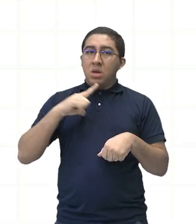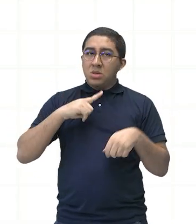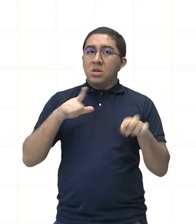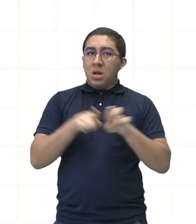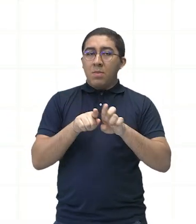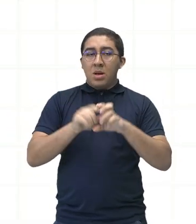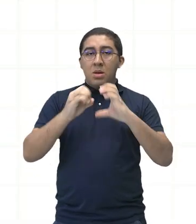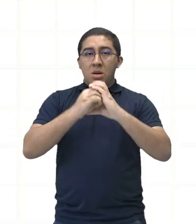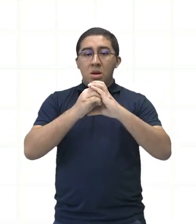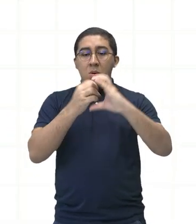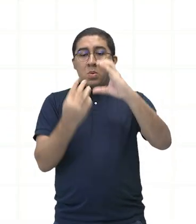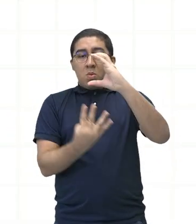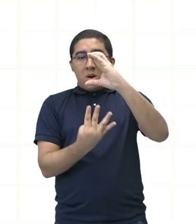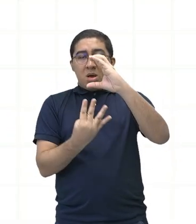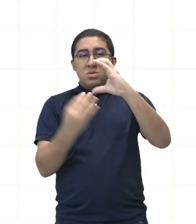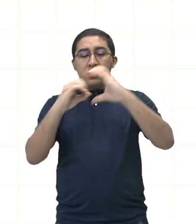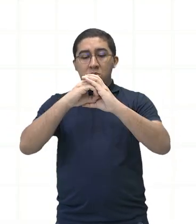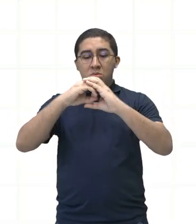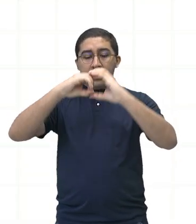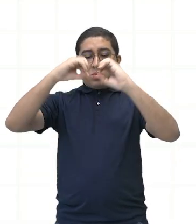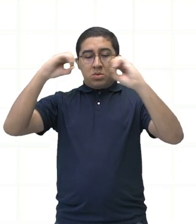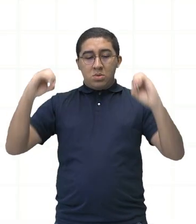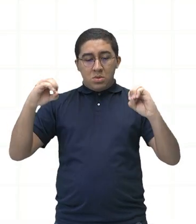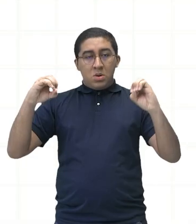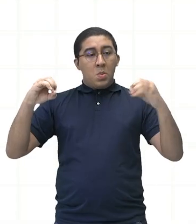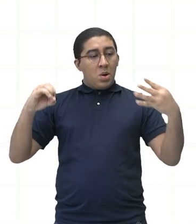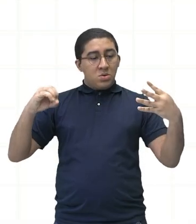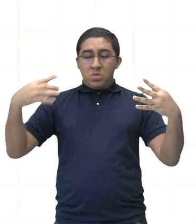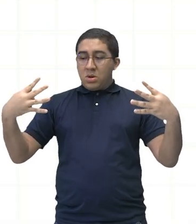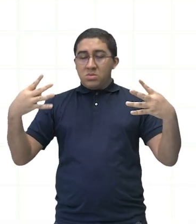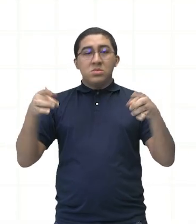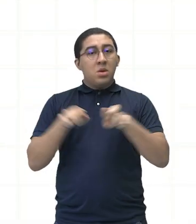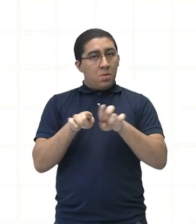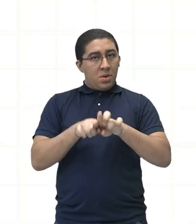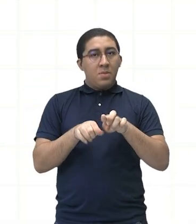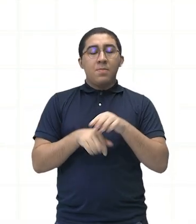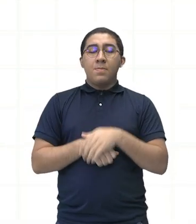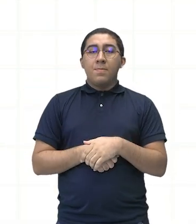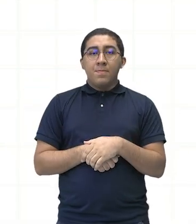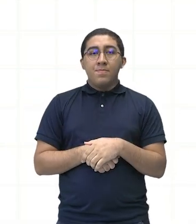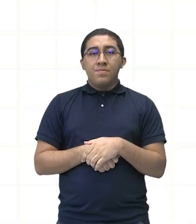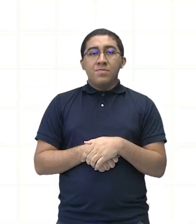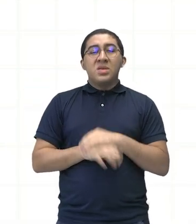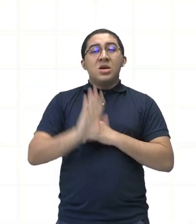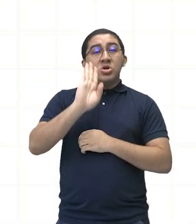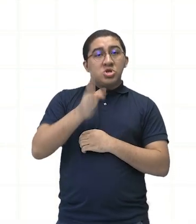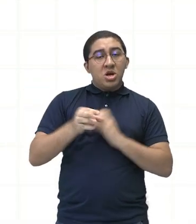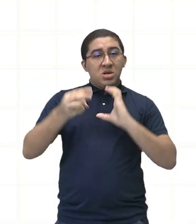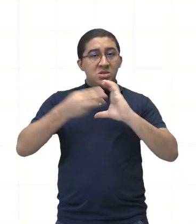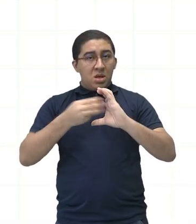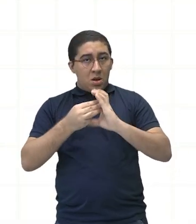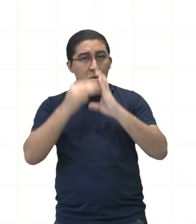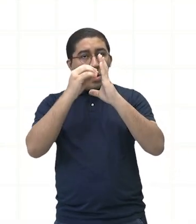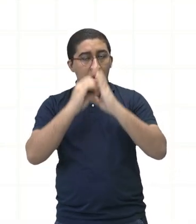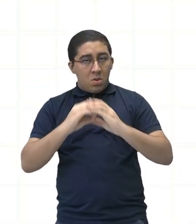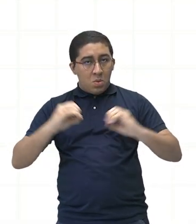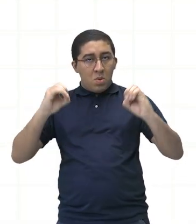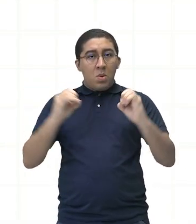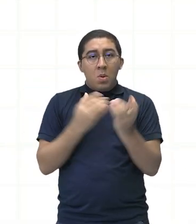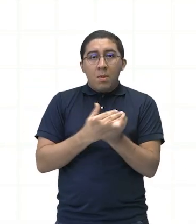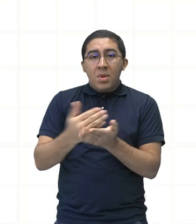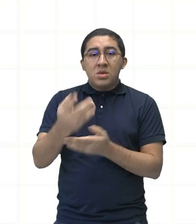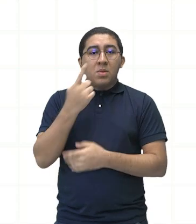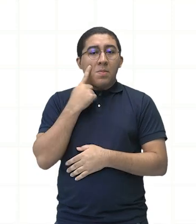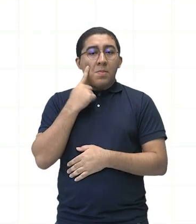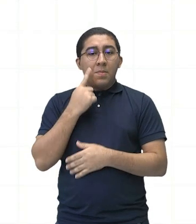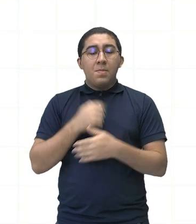apresentar 4 cromossomos. E agora, então, uma vez a célula pronta, vamos iniciar o processo de divisão celular chamado